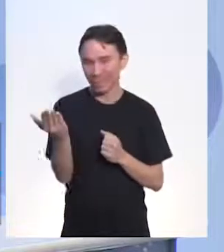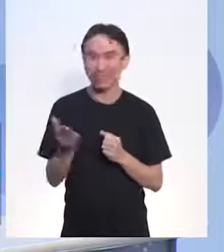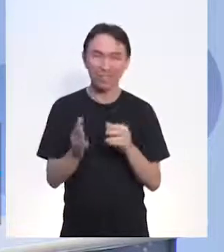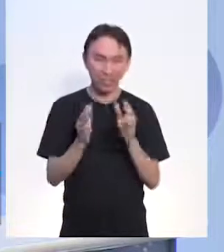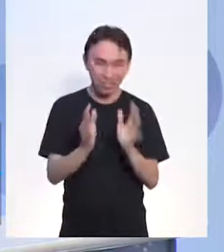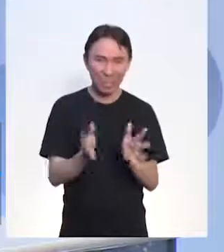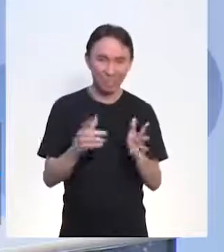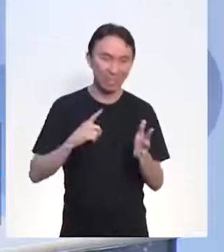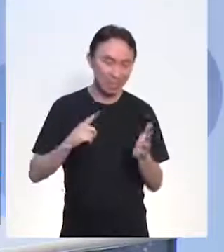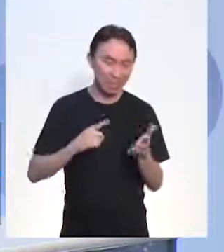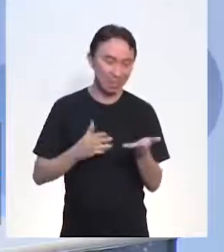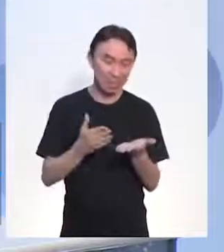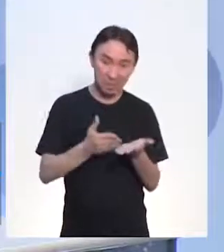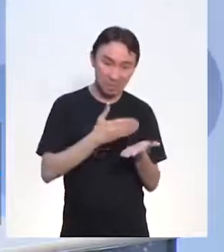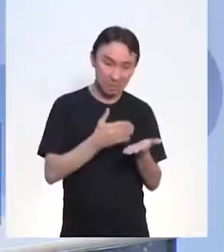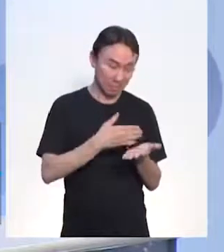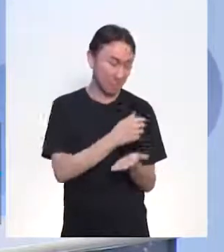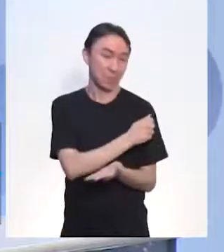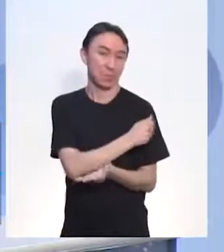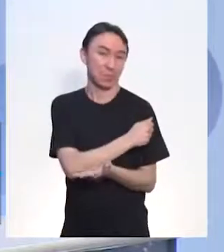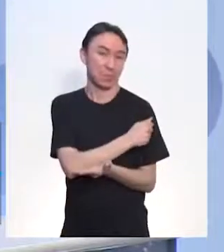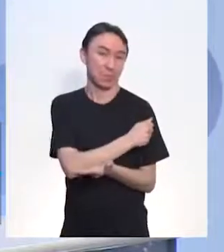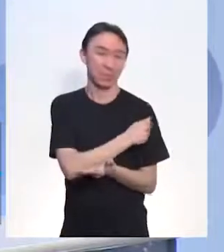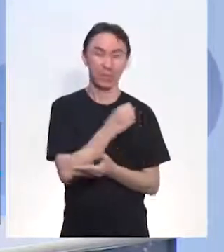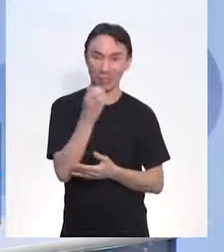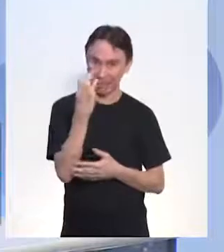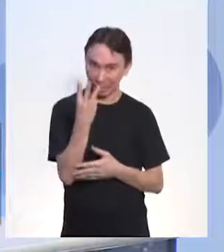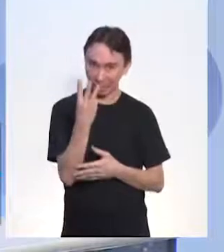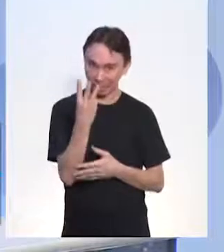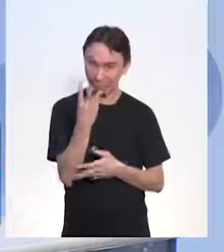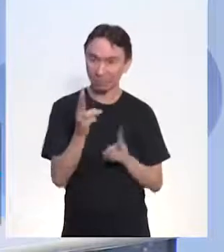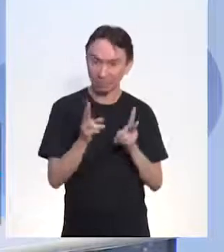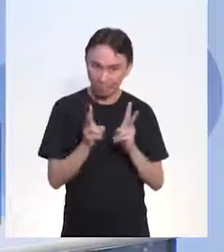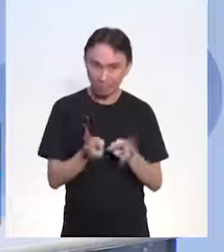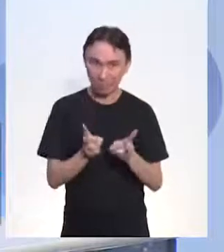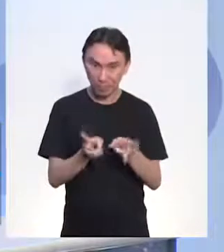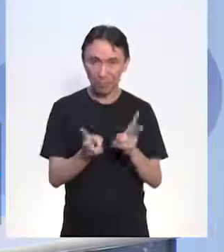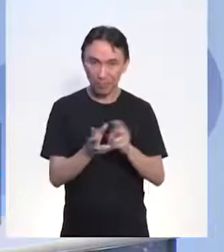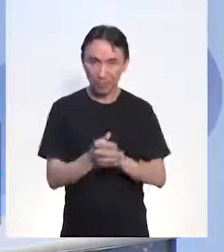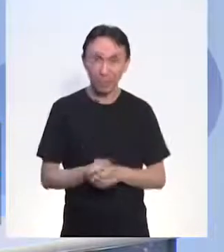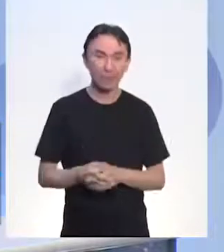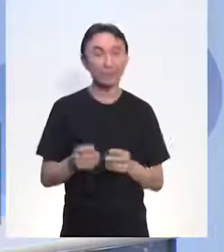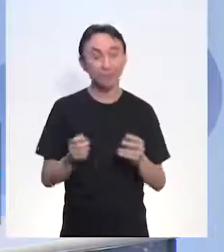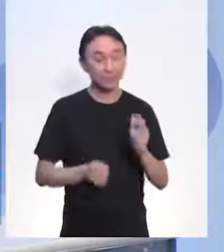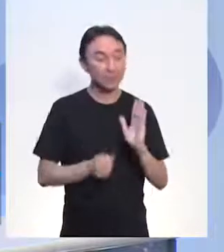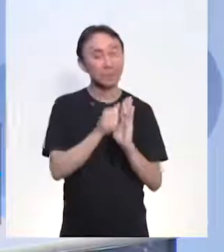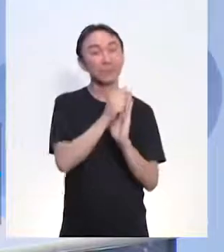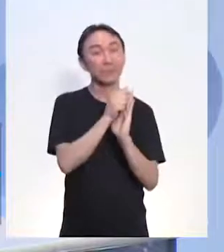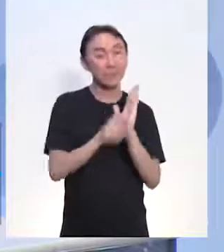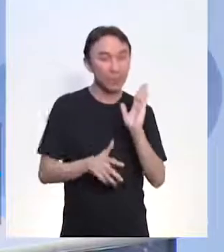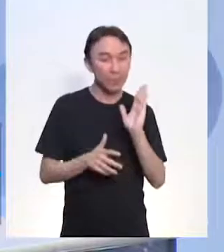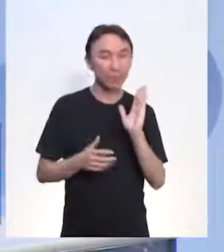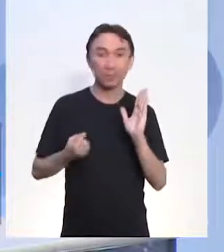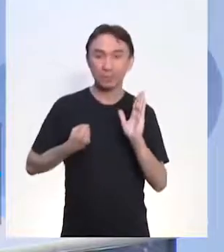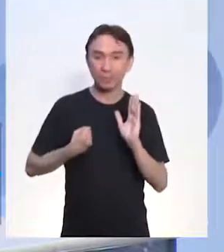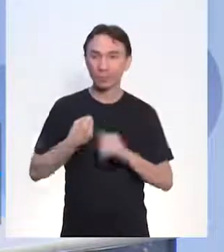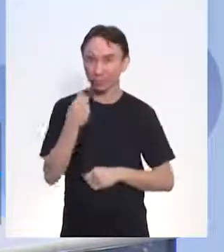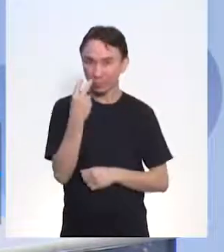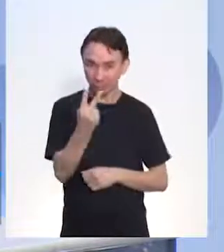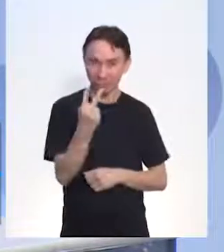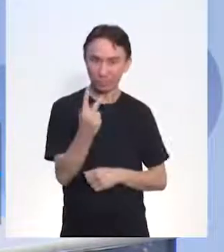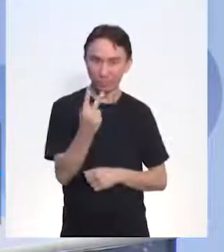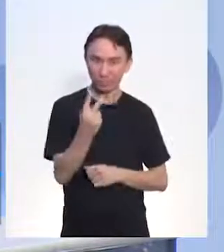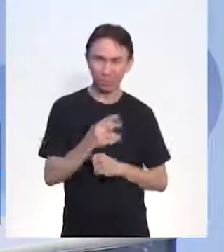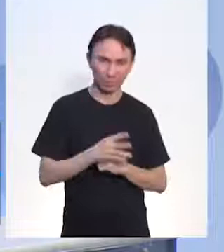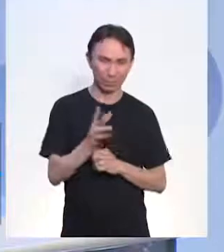você, volume 3 do Aprender Sempre, isso mesmo, sequências de atividades 2. Ah, você não pegou?